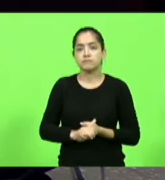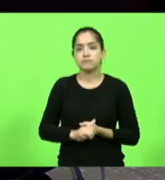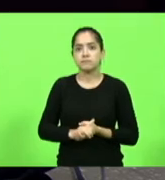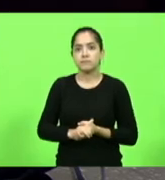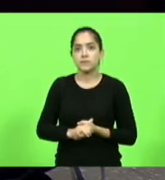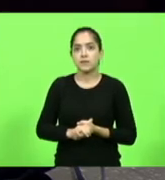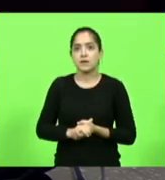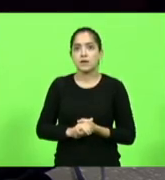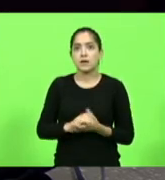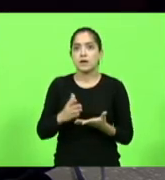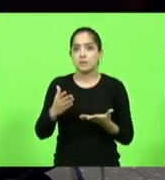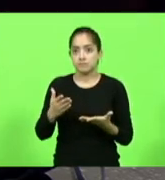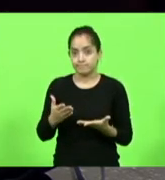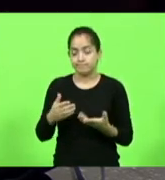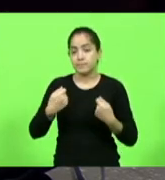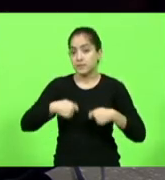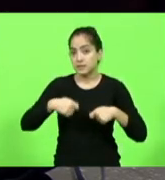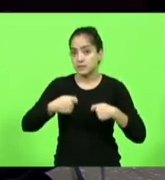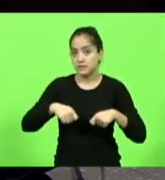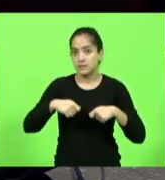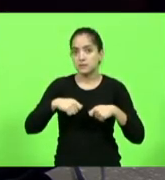para a nossa gente.